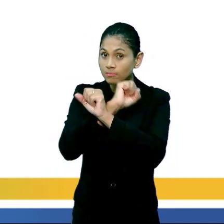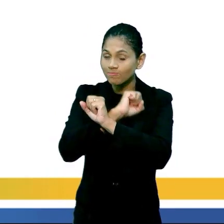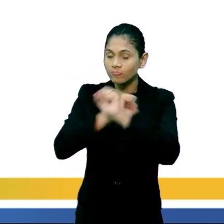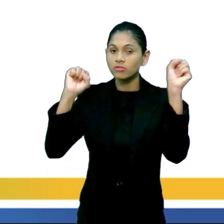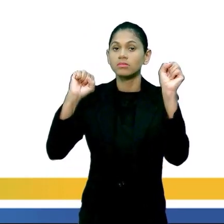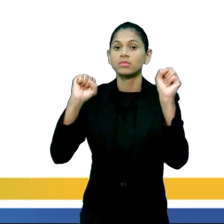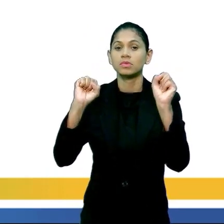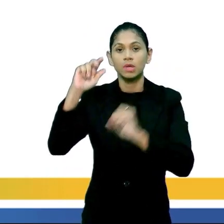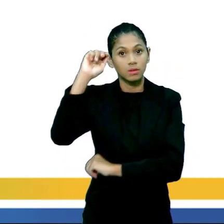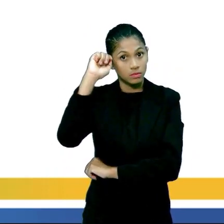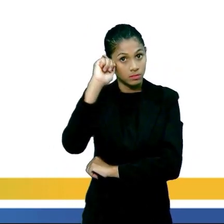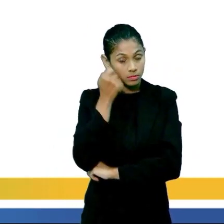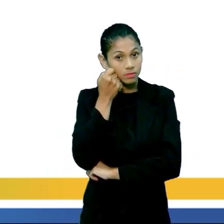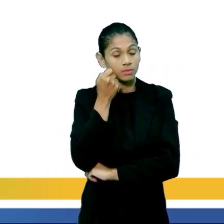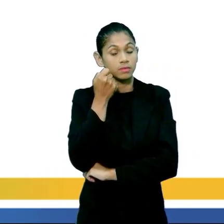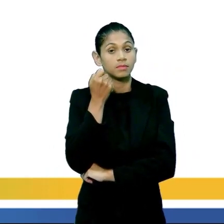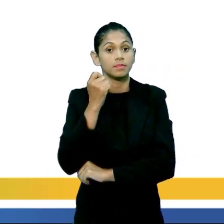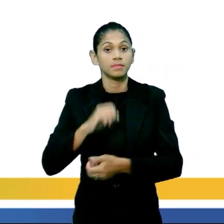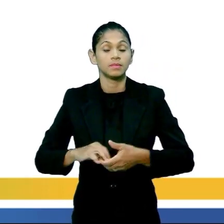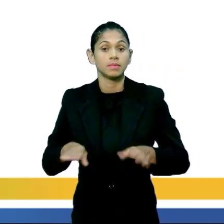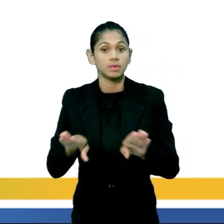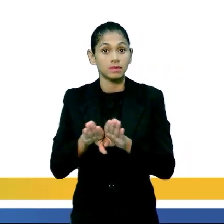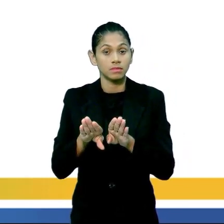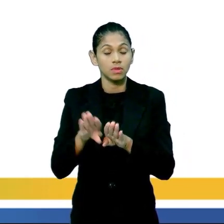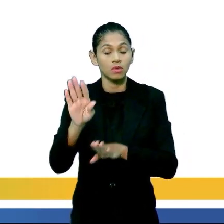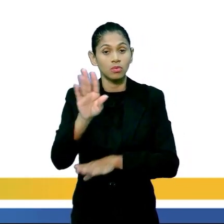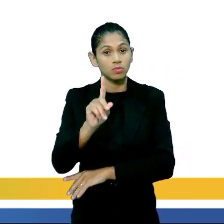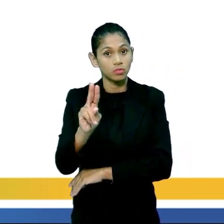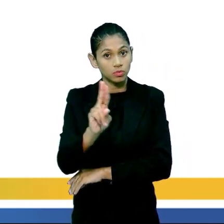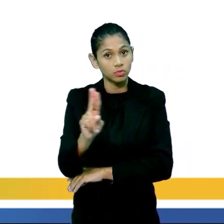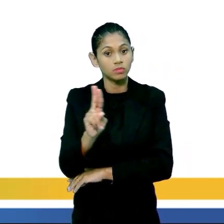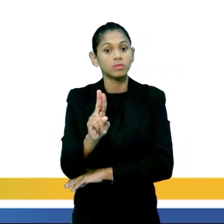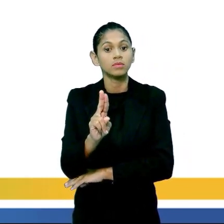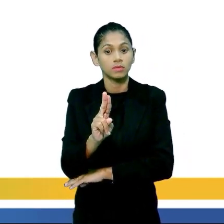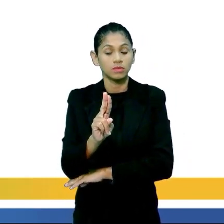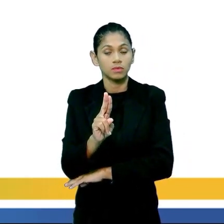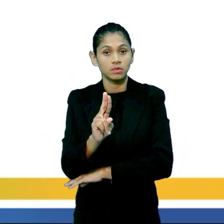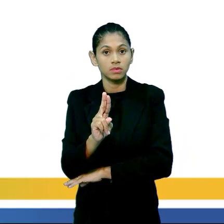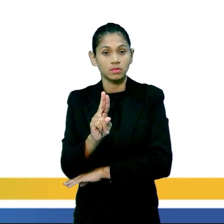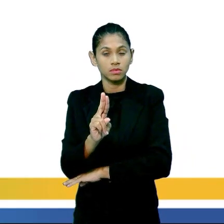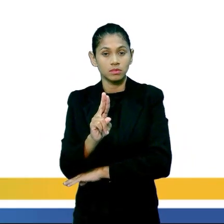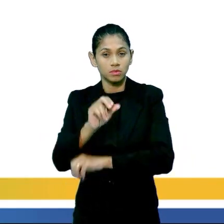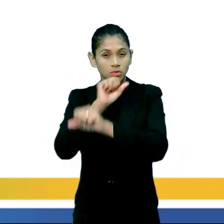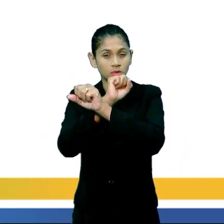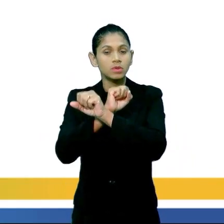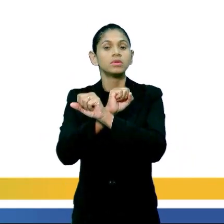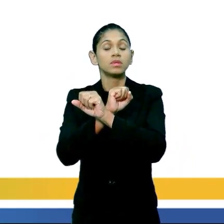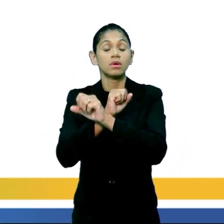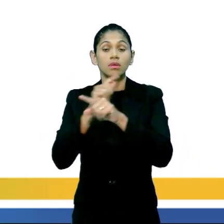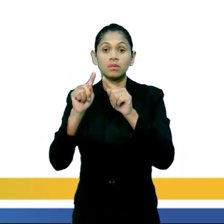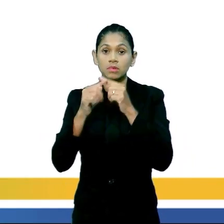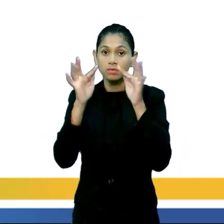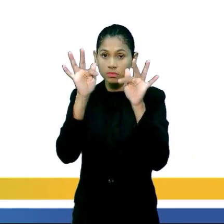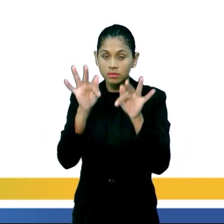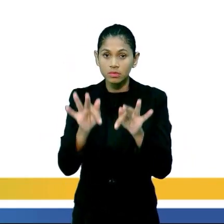a utilização de mão de obra escrava, mas também, no finalzinho do período, teremos a utilização de mão de obra